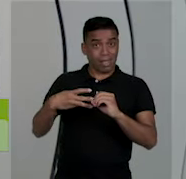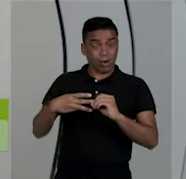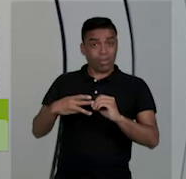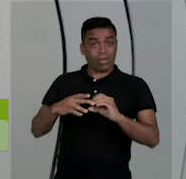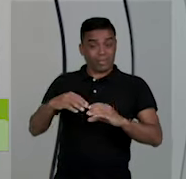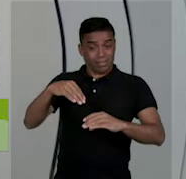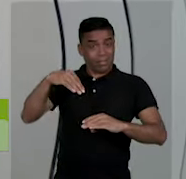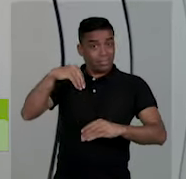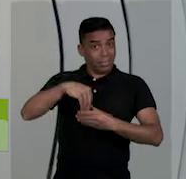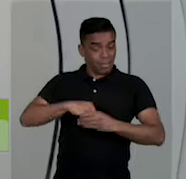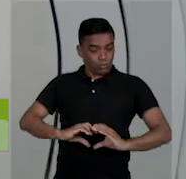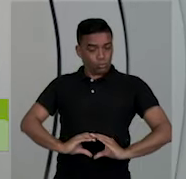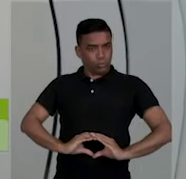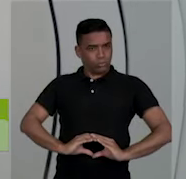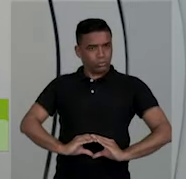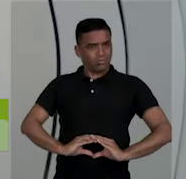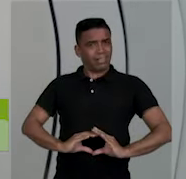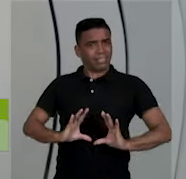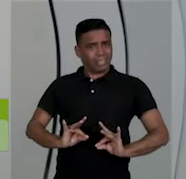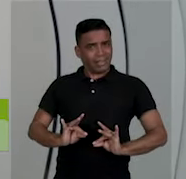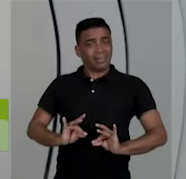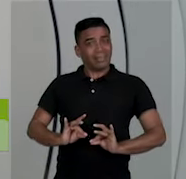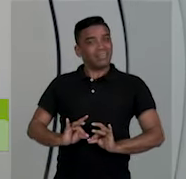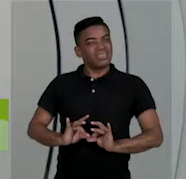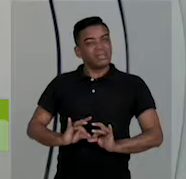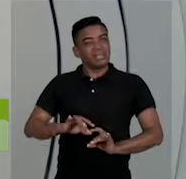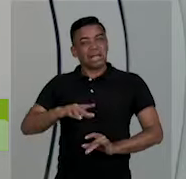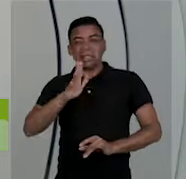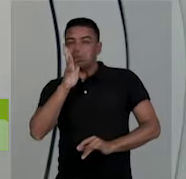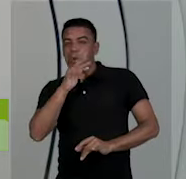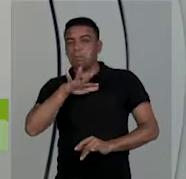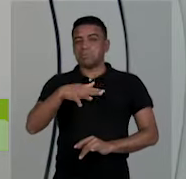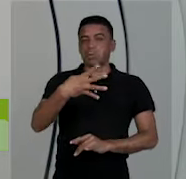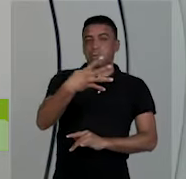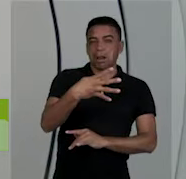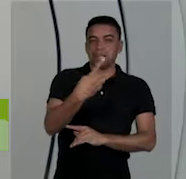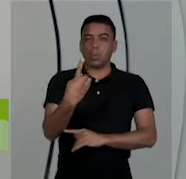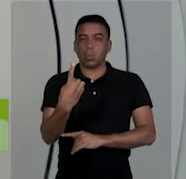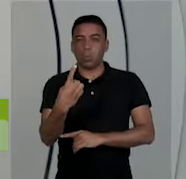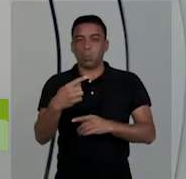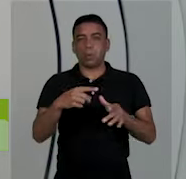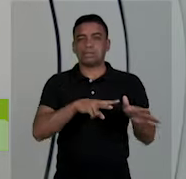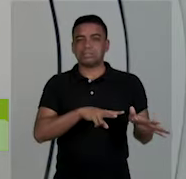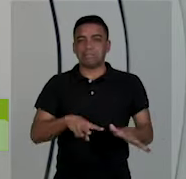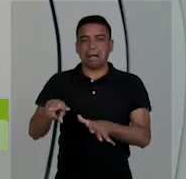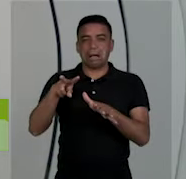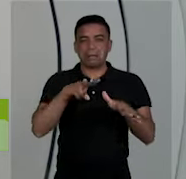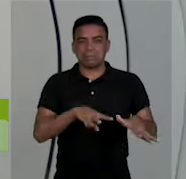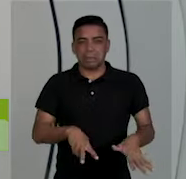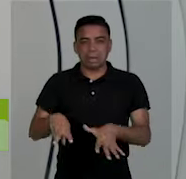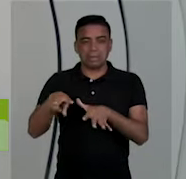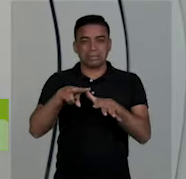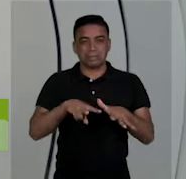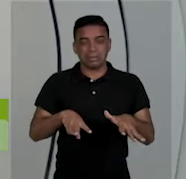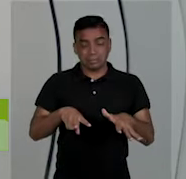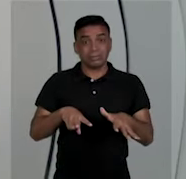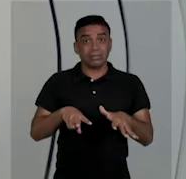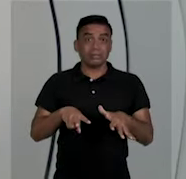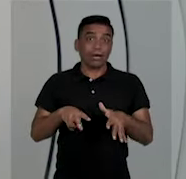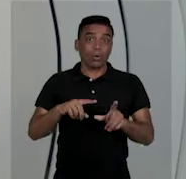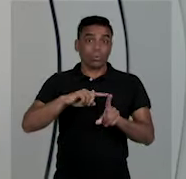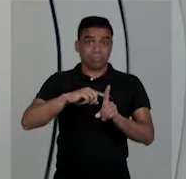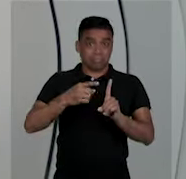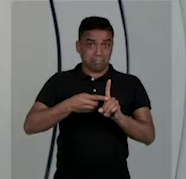normalmente ela dura mais ou menos 41 semanas. A gente calcula a data provável do parto para 40 semanas de